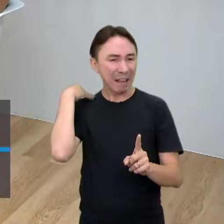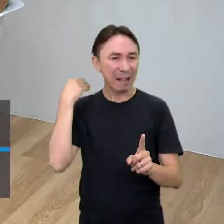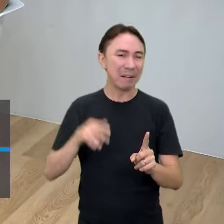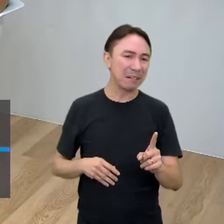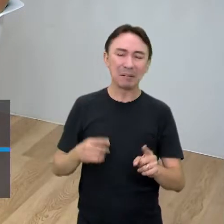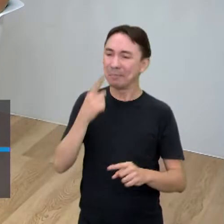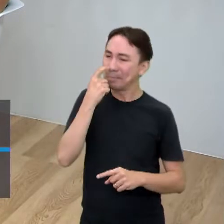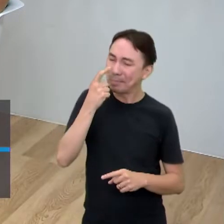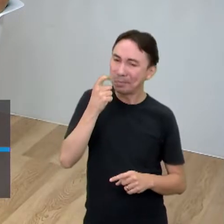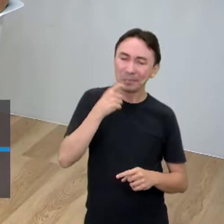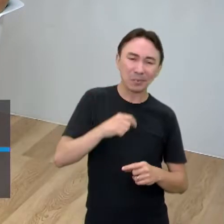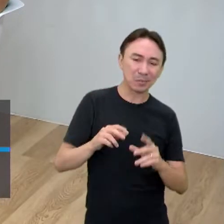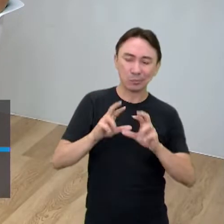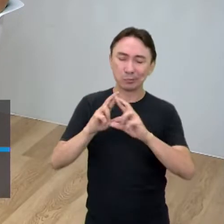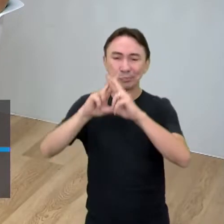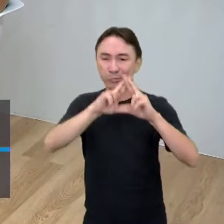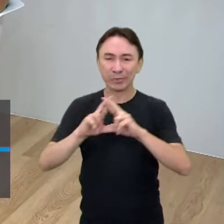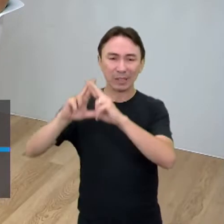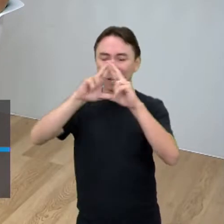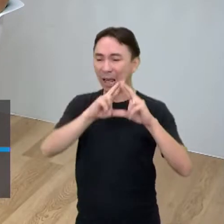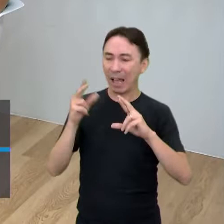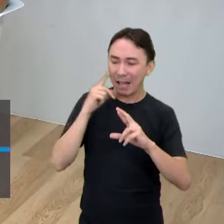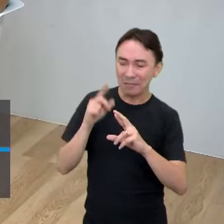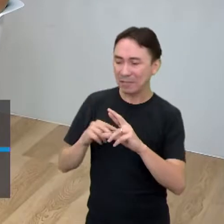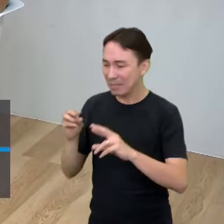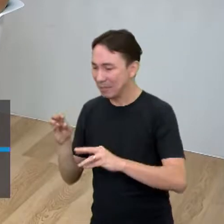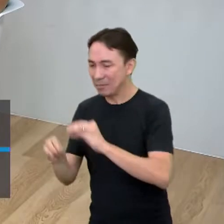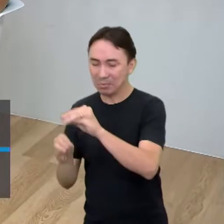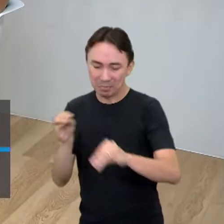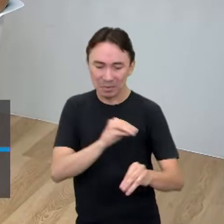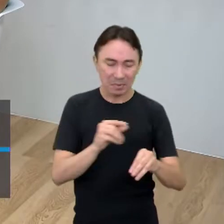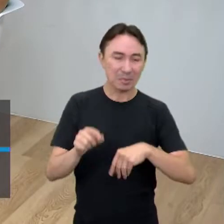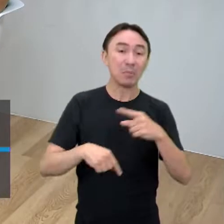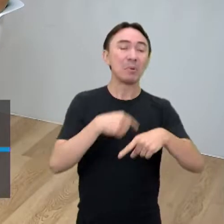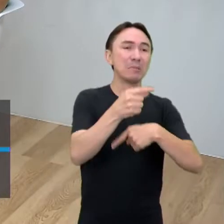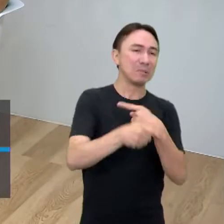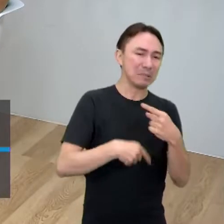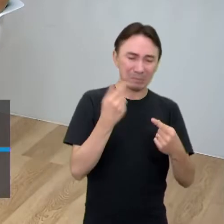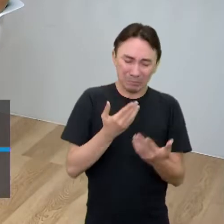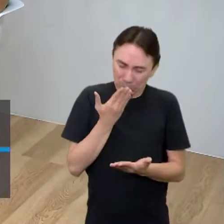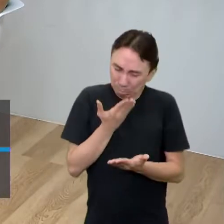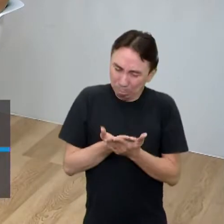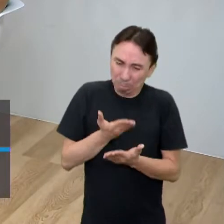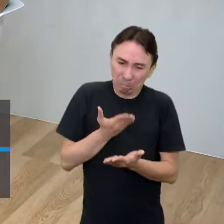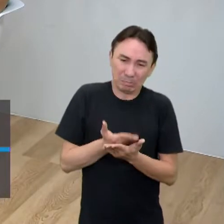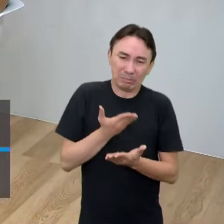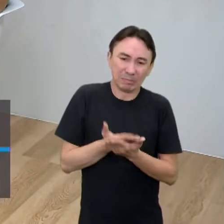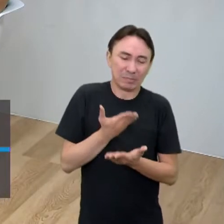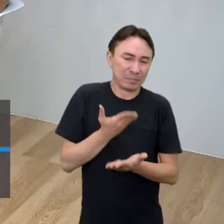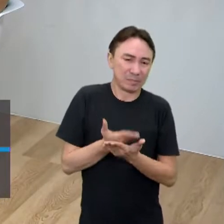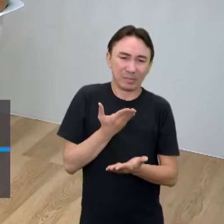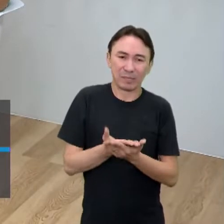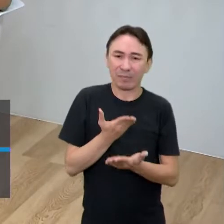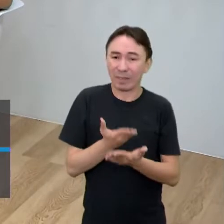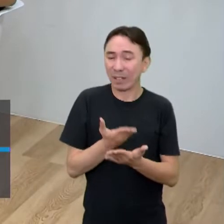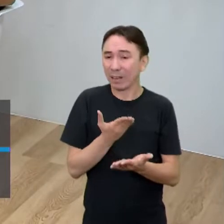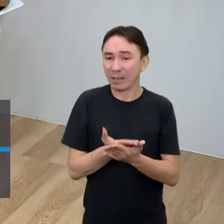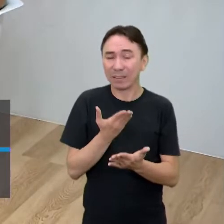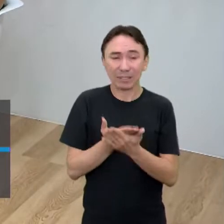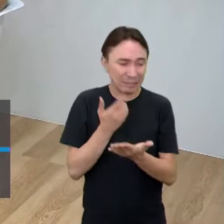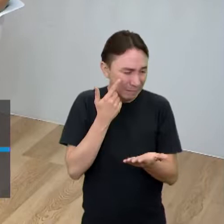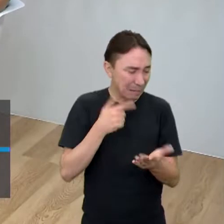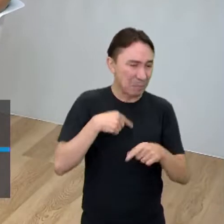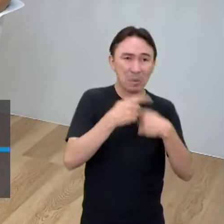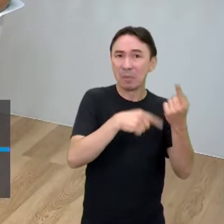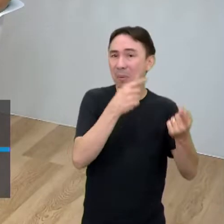de estudar, hoje ele é médico. Gente, mas isso aí, eu não estou aqui não celebrando a conquista pessoal. Não, ao contrário, família, né?